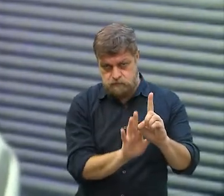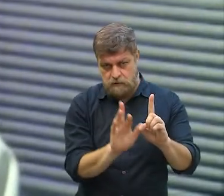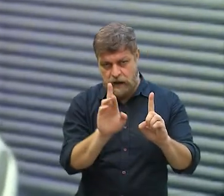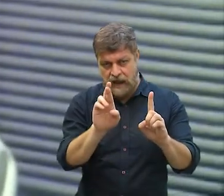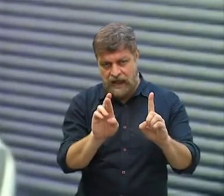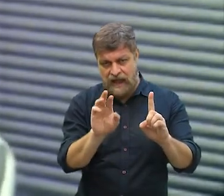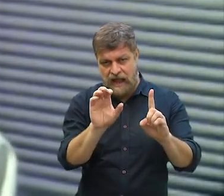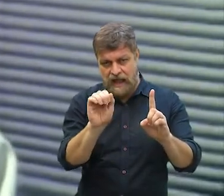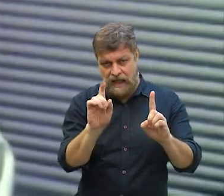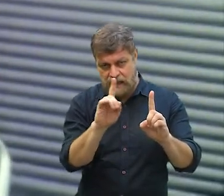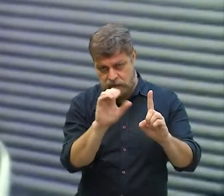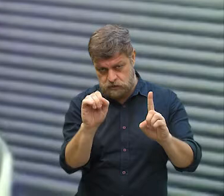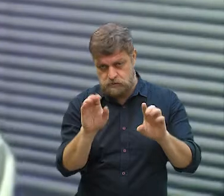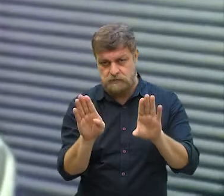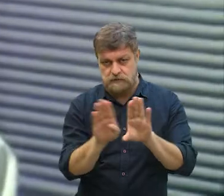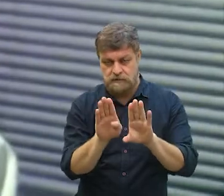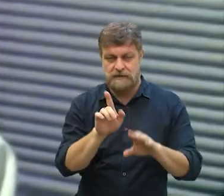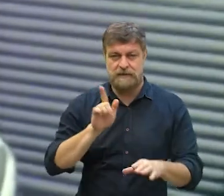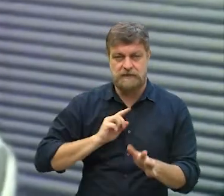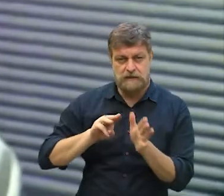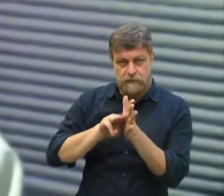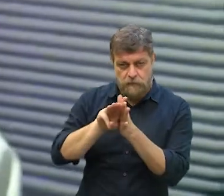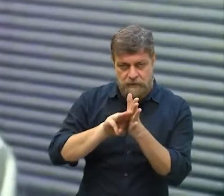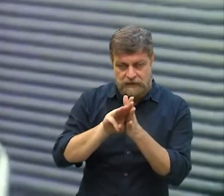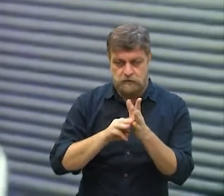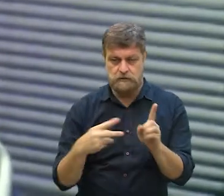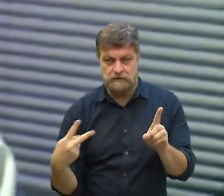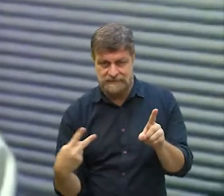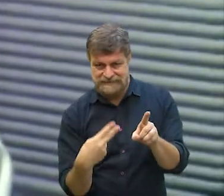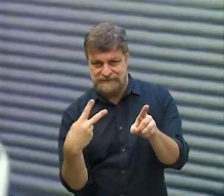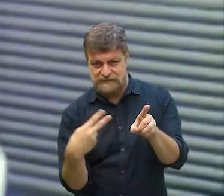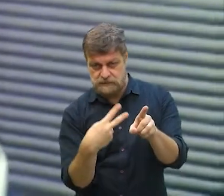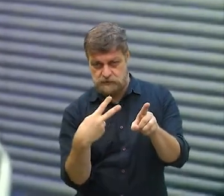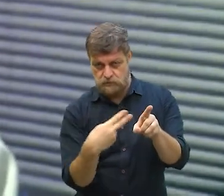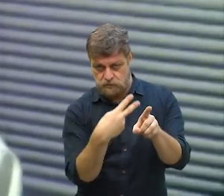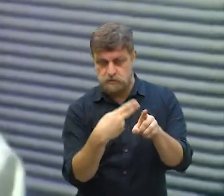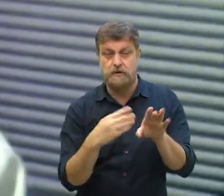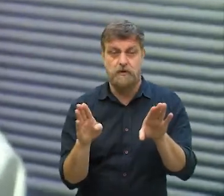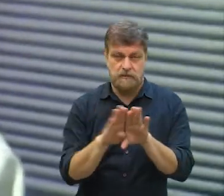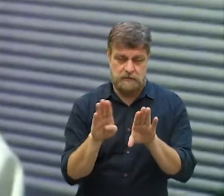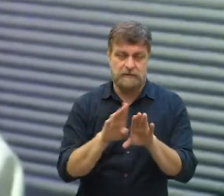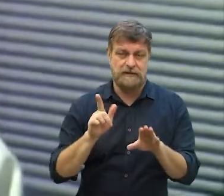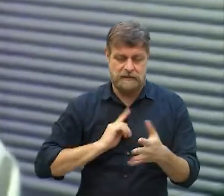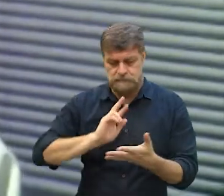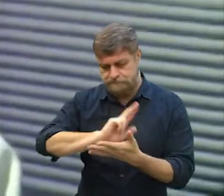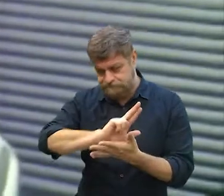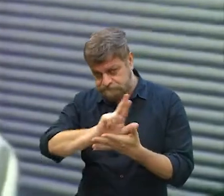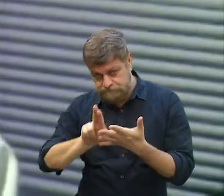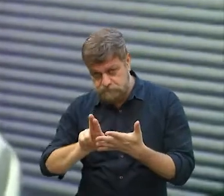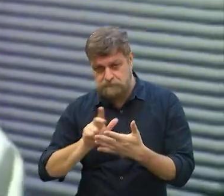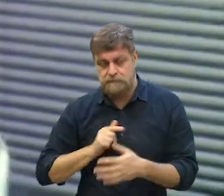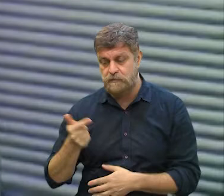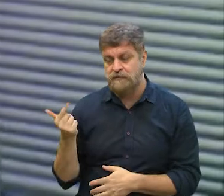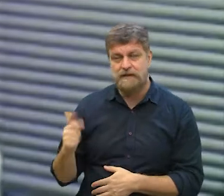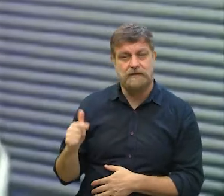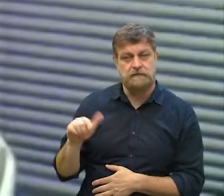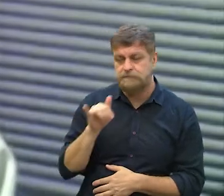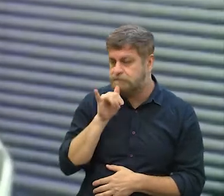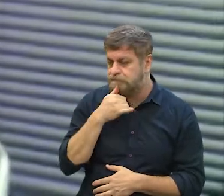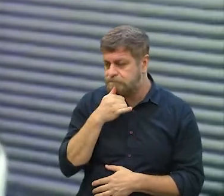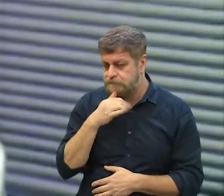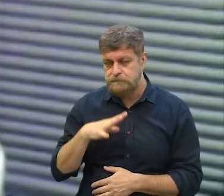tratamento excelente. Nós temos acesso às modalidades cirúrgicas, tanto aberta como laparoscópica, mas nós não